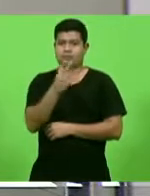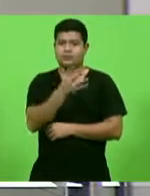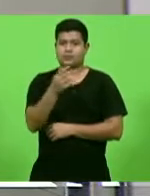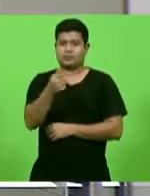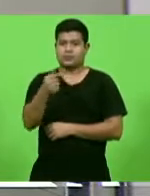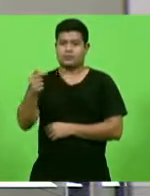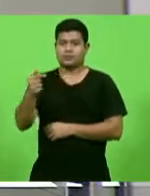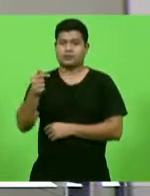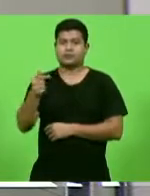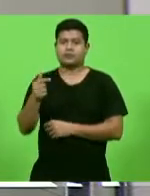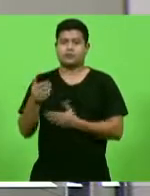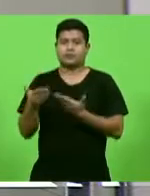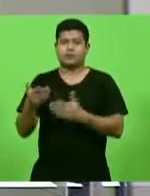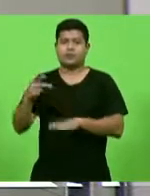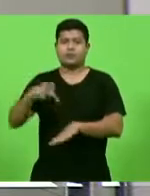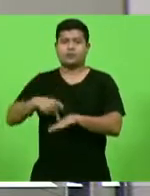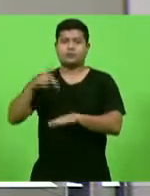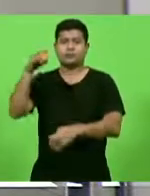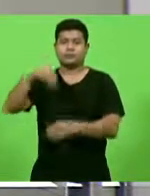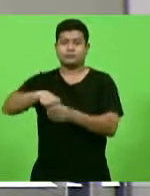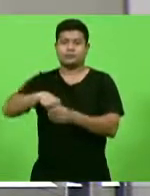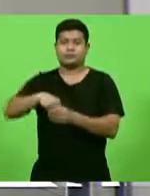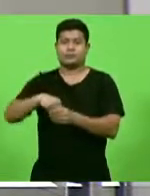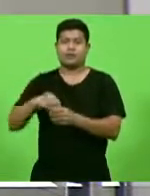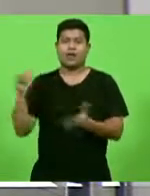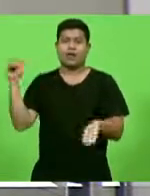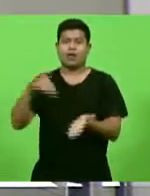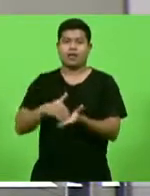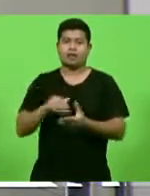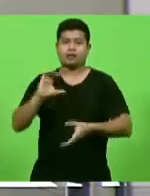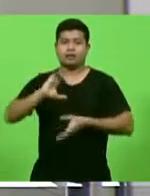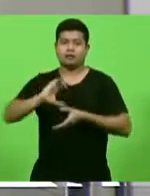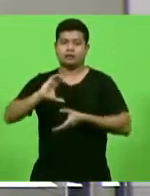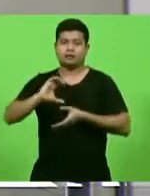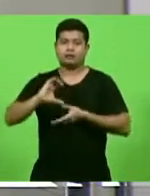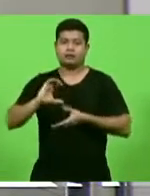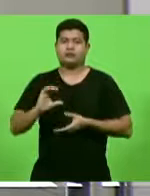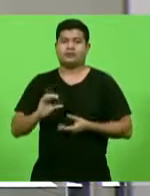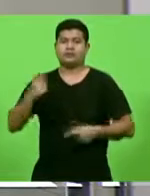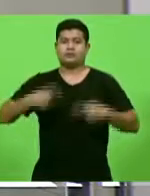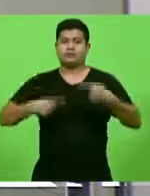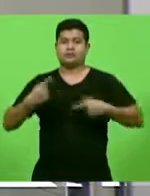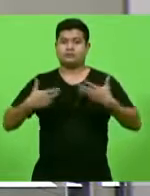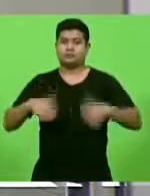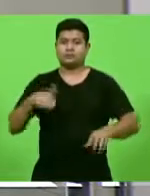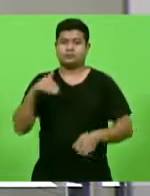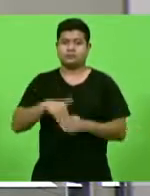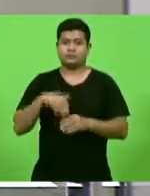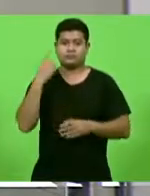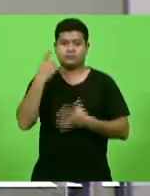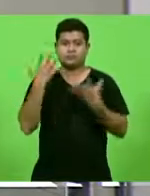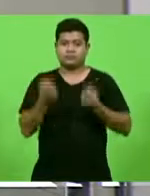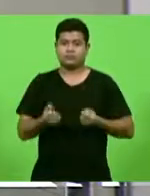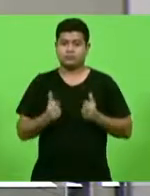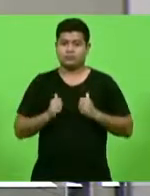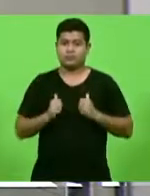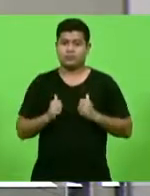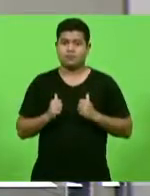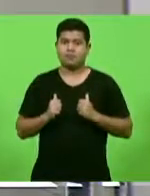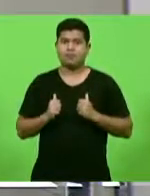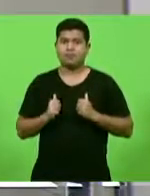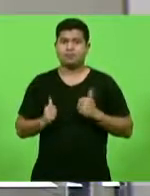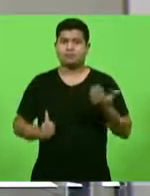BR-SC-477, trecho que liga Papanduvas a Canoinhas, em discussão. Não havendo quem queira discutir em votação, deputados que aprovam permaneçam como se